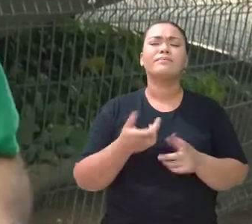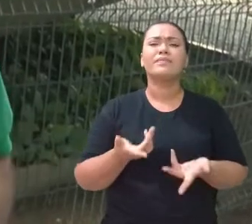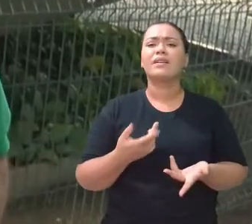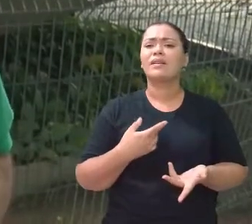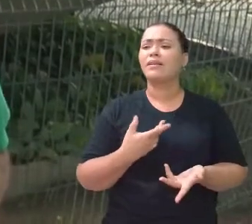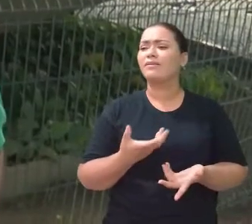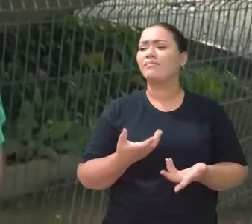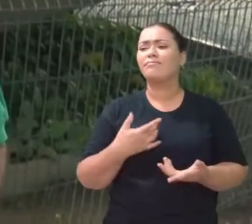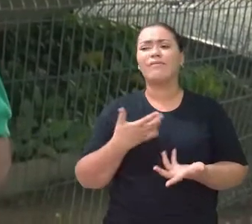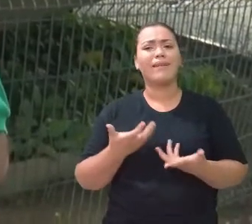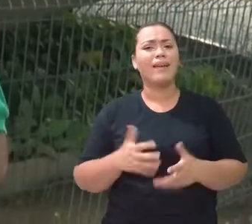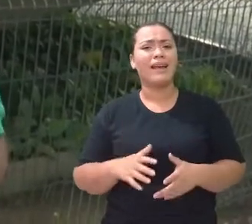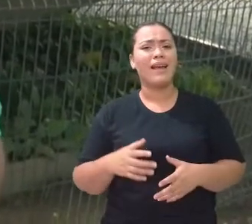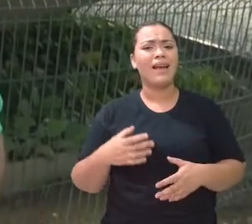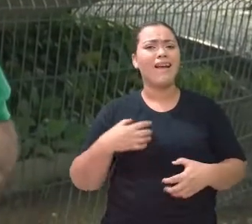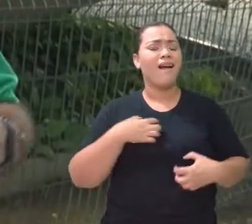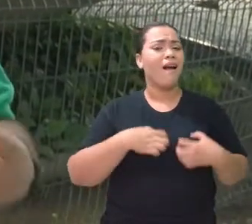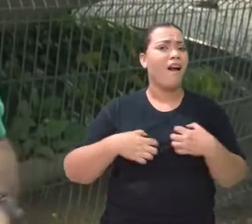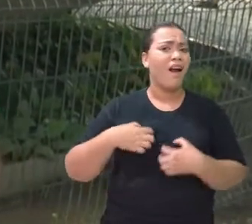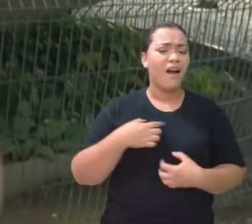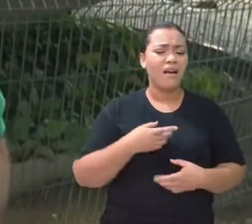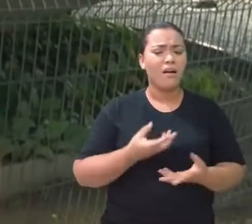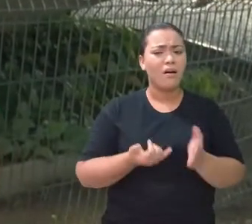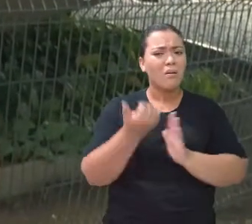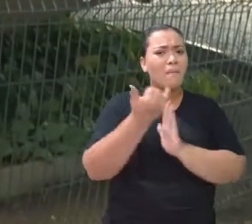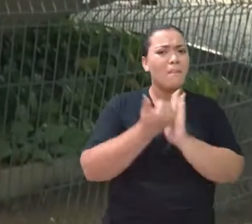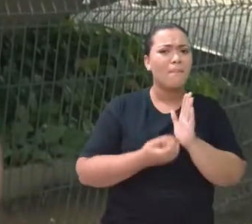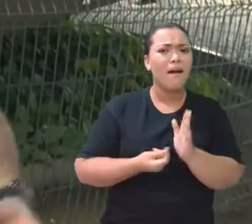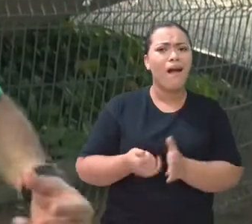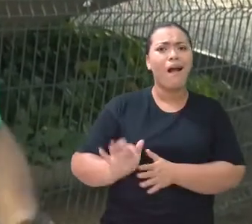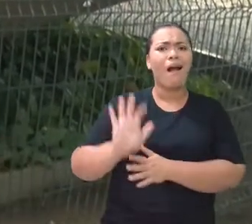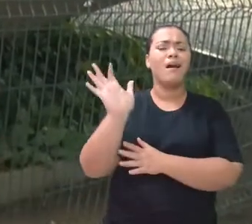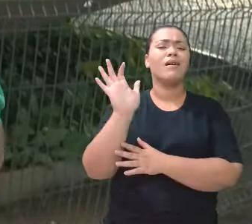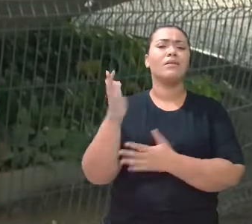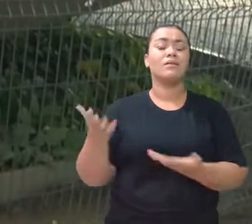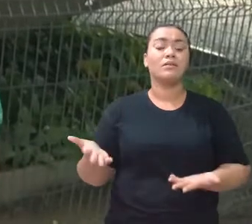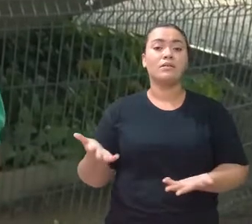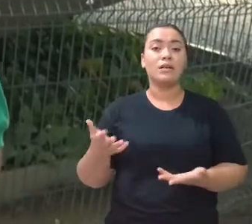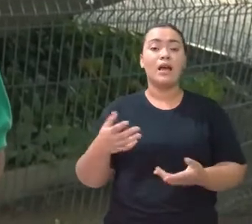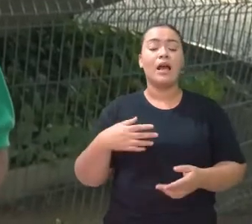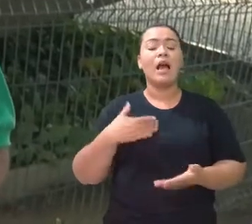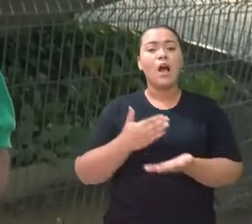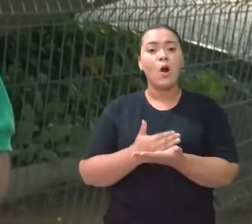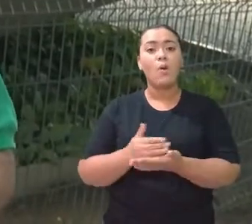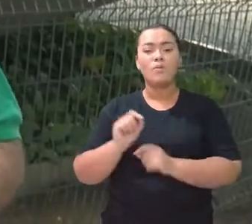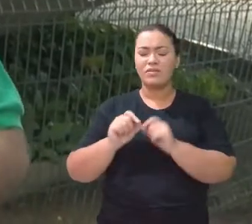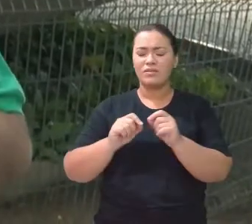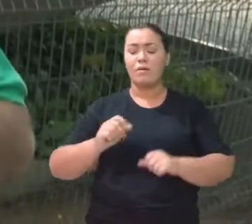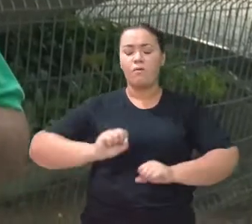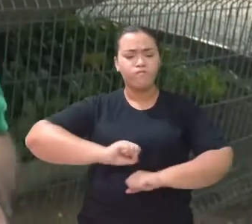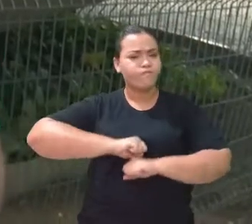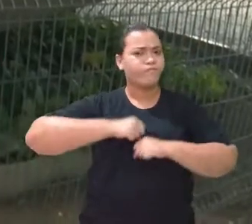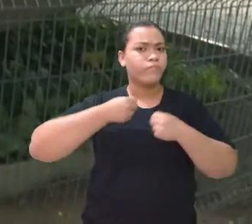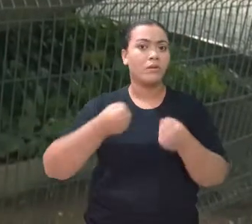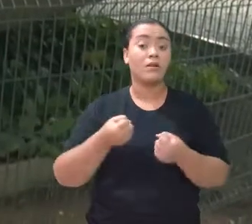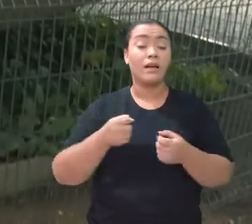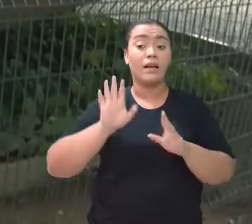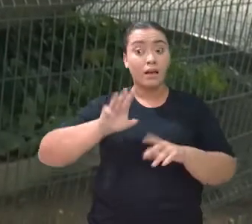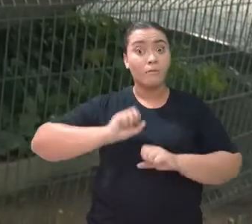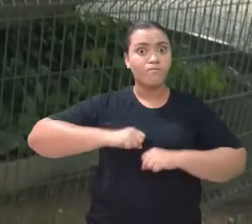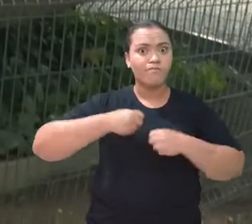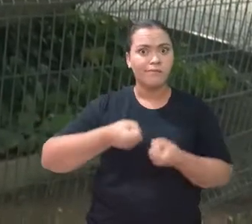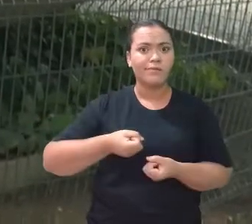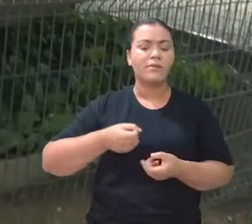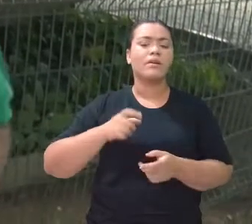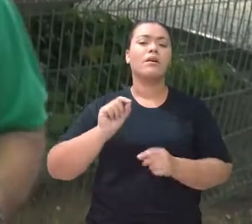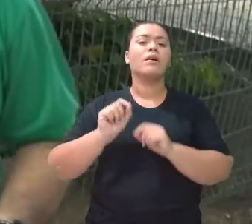muito descontentes pela grande quantidade de impostos que eram cobrados e iniciam um processo de revolta. Nessa revolta, né,